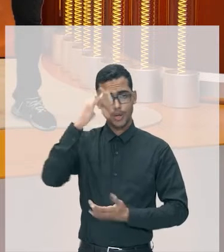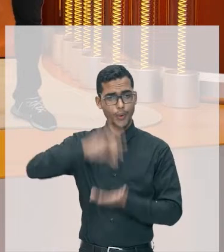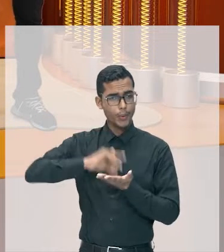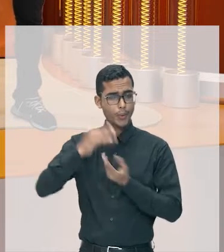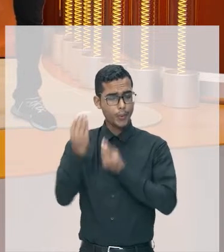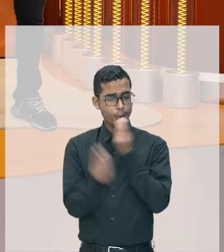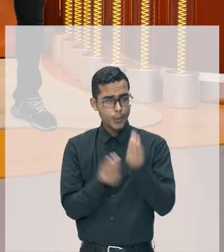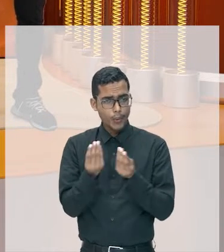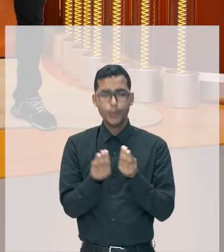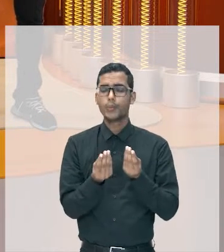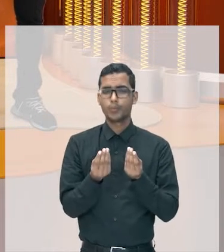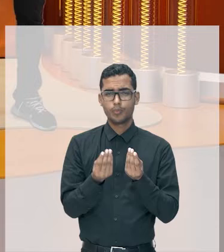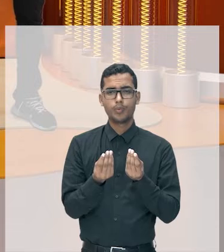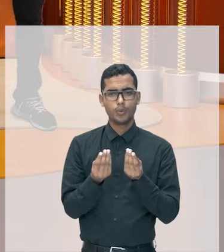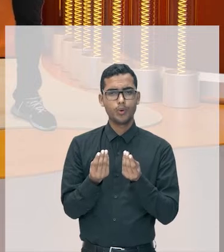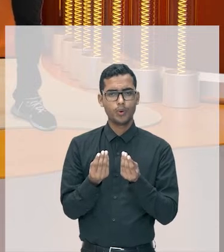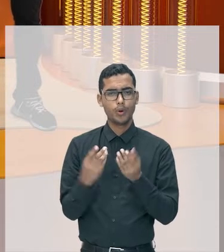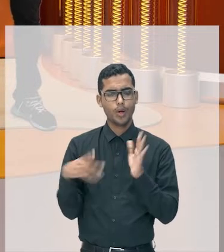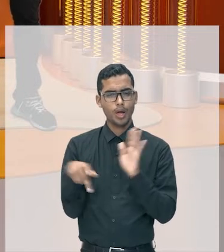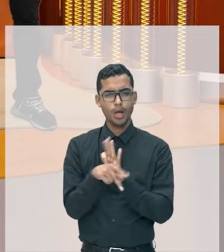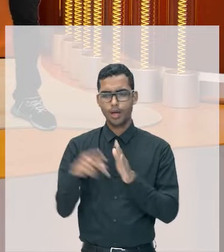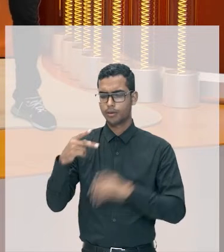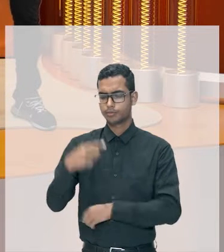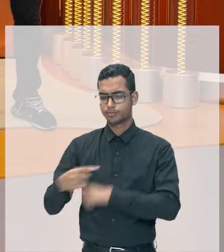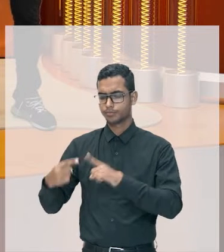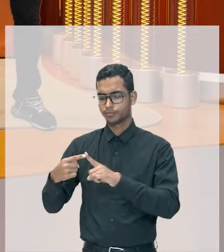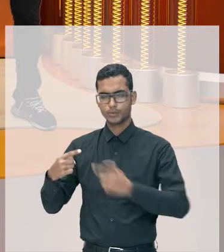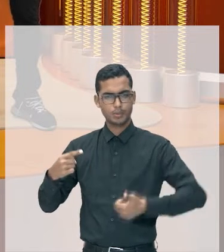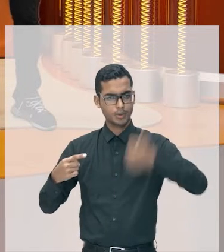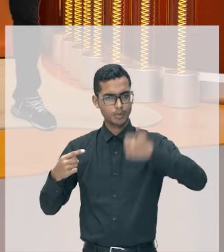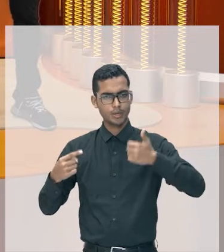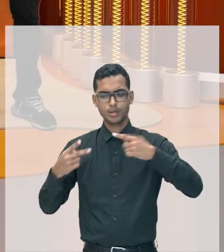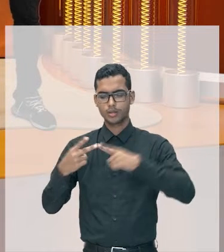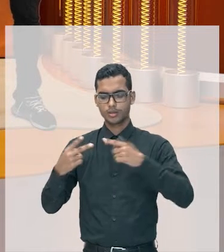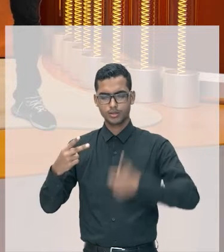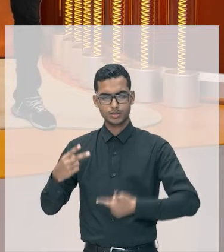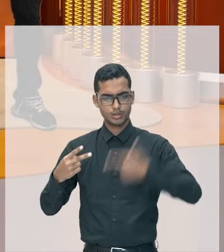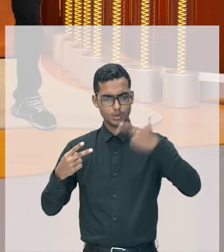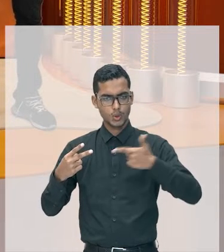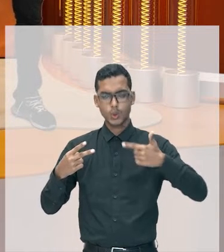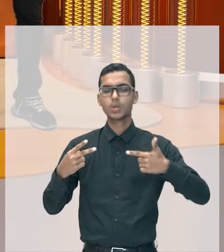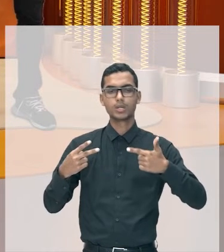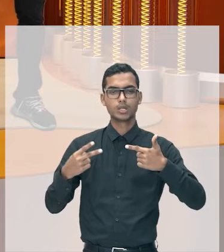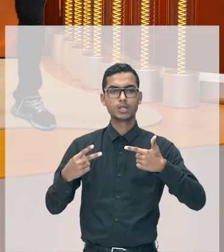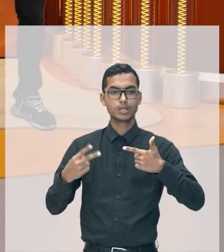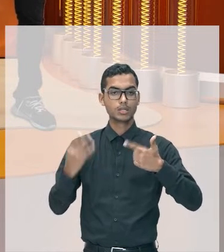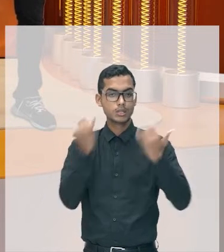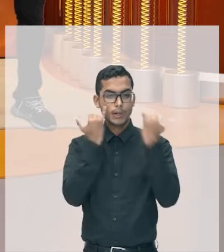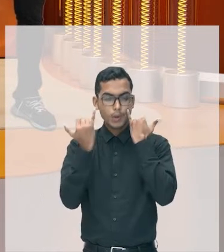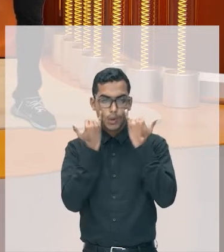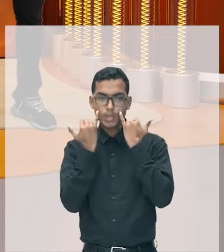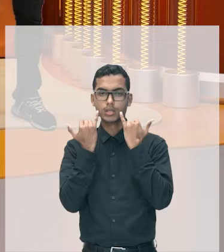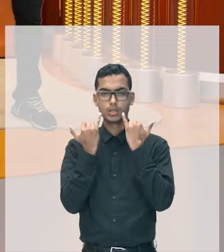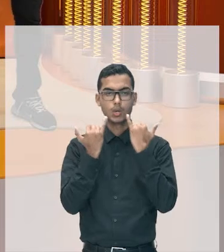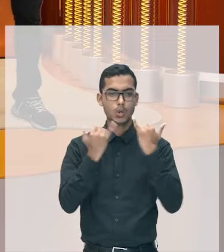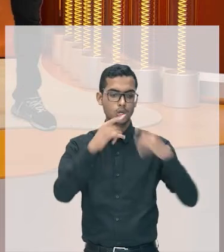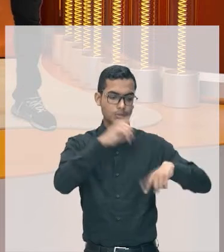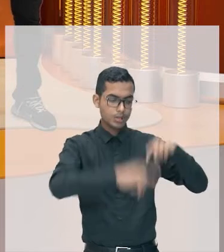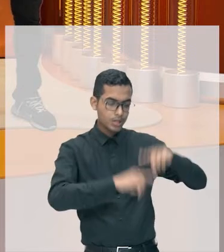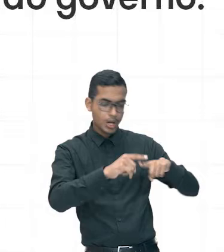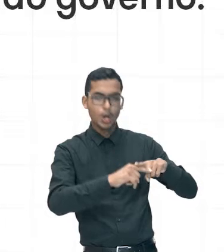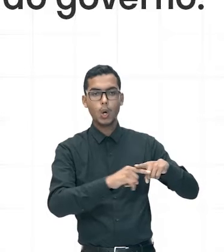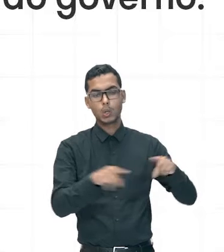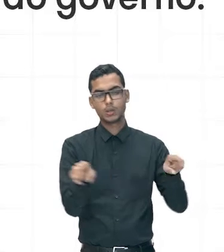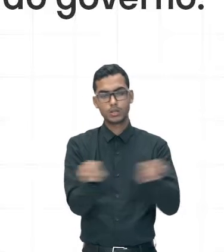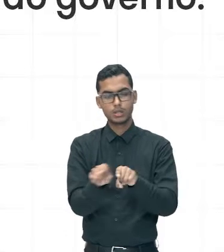das divisões das fontes. As primárias e as fontes secundárias, tá? Olha aí, se liga aí